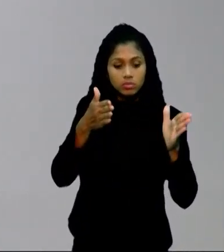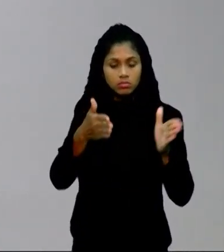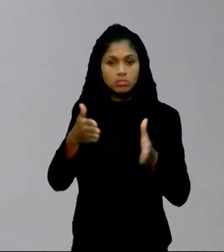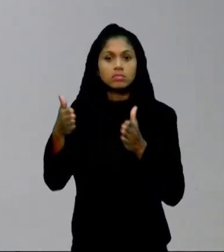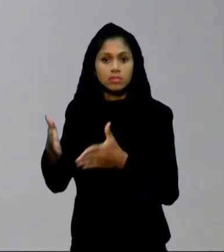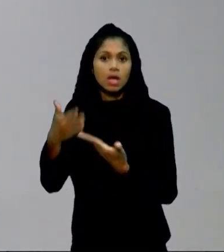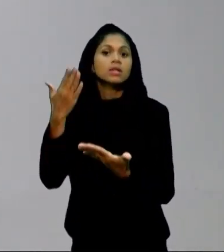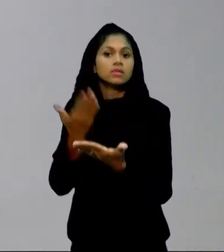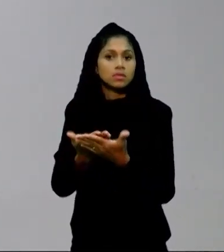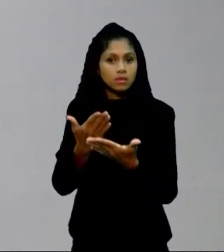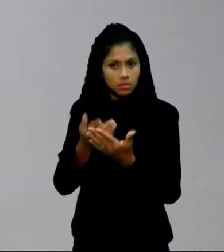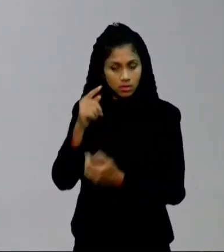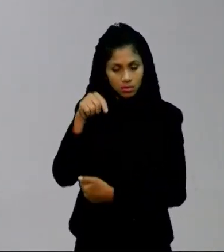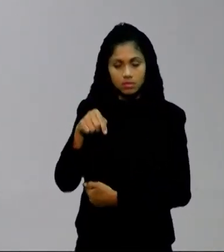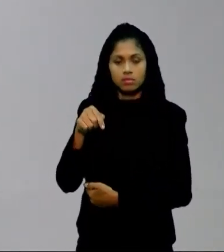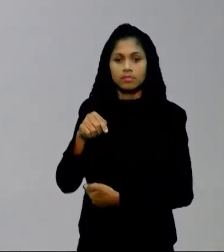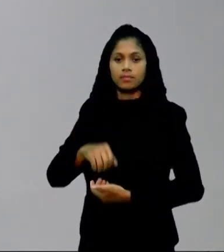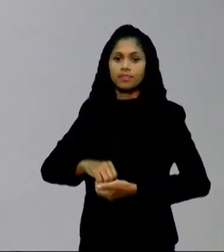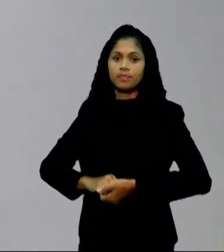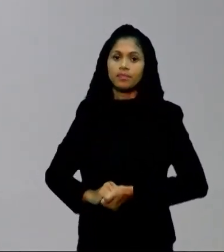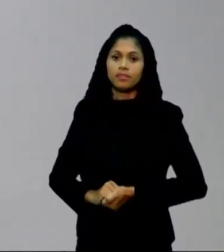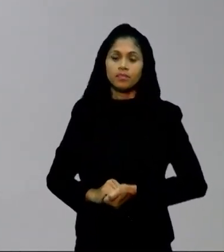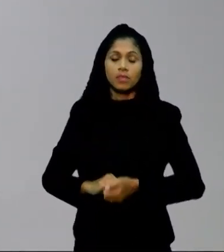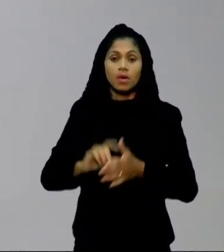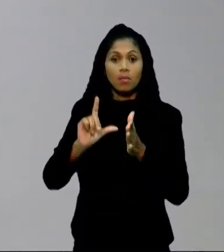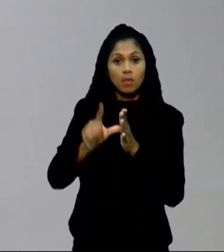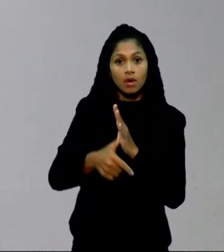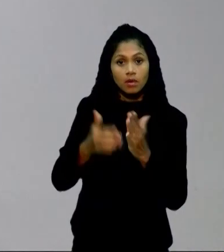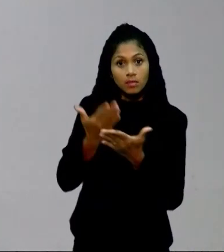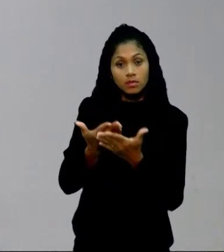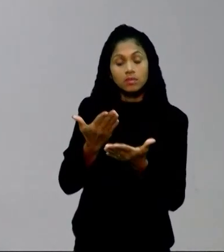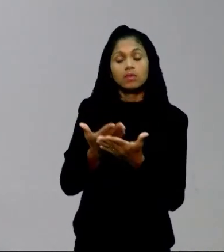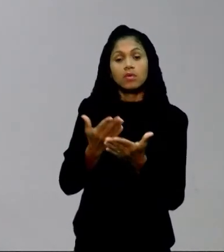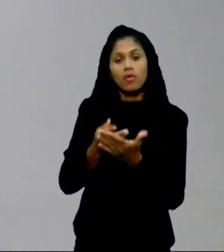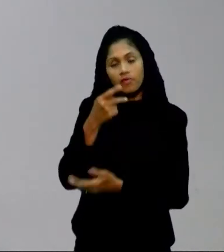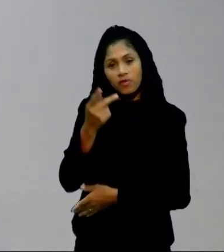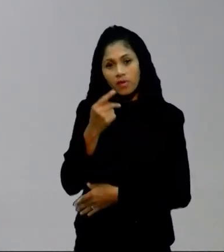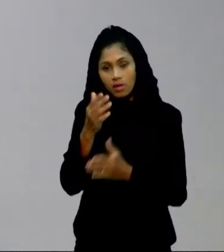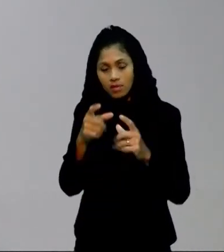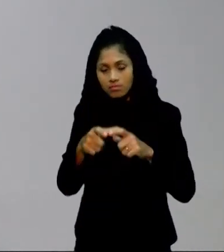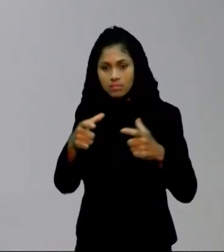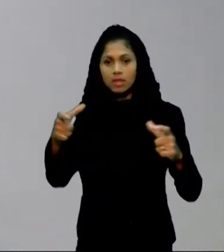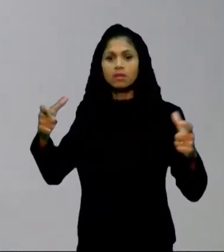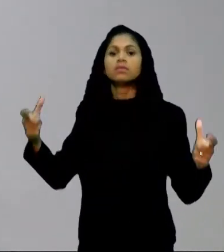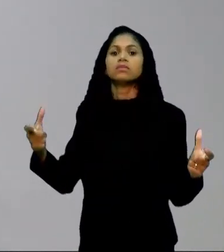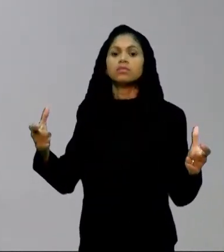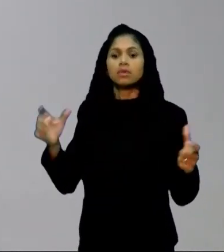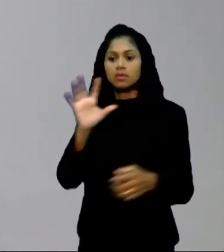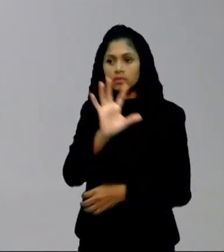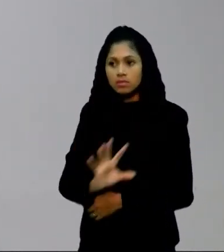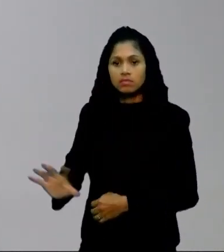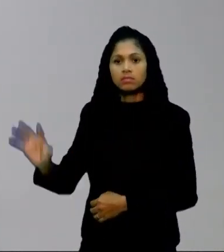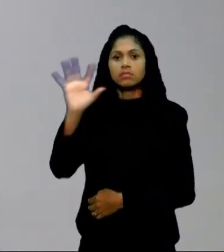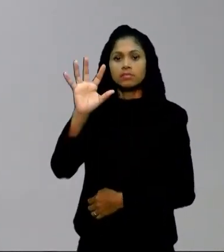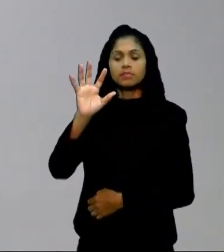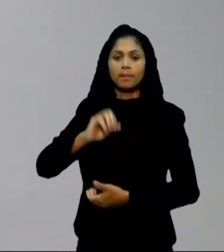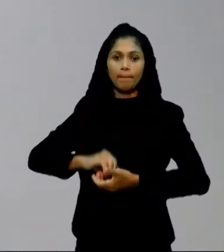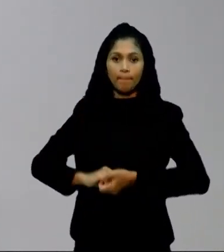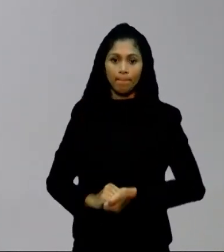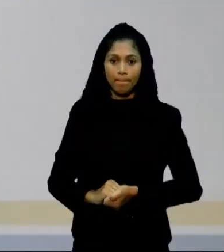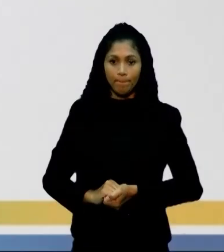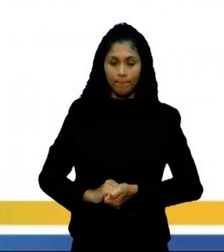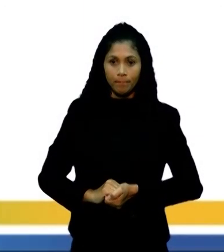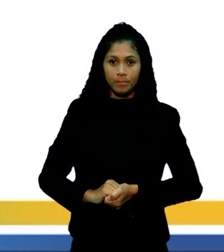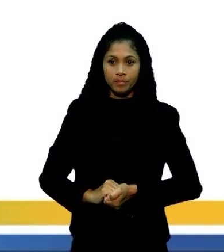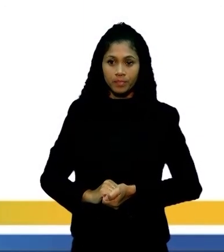1 e parte 2. Na próxima aula eu vou abordar mais especificamente cada grupo desses, correto?